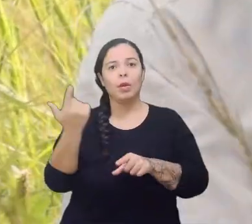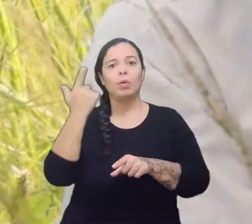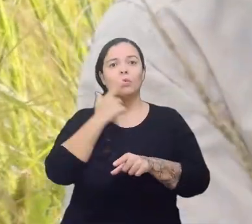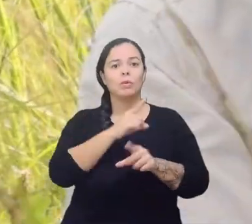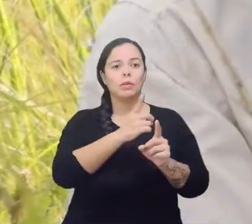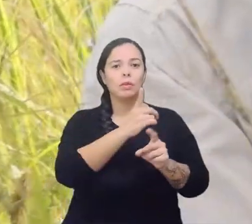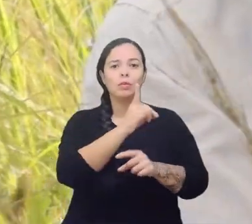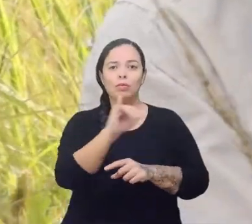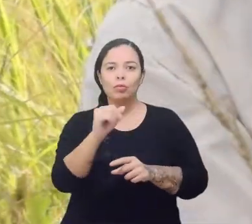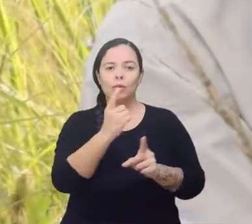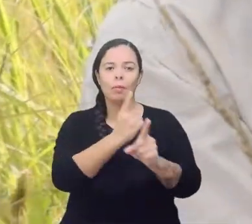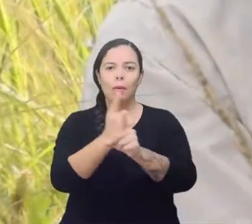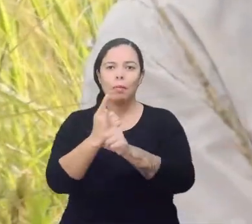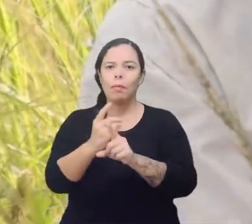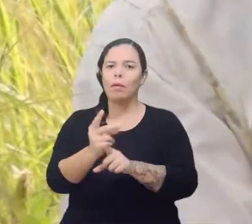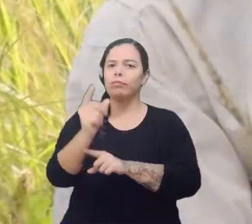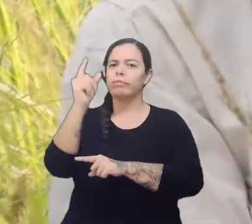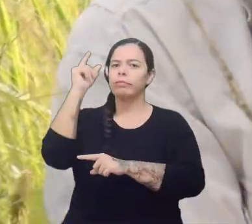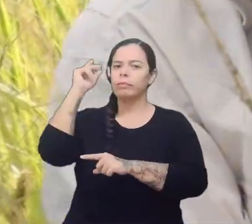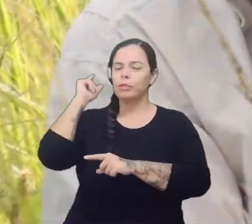das pesquisas, né,